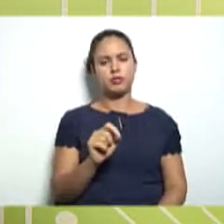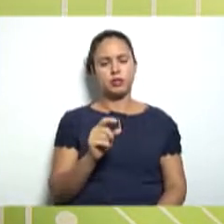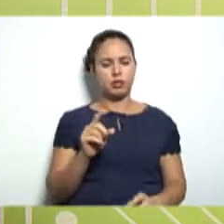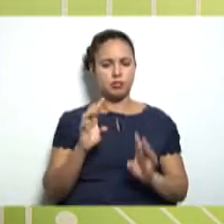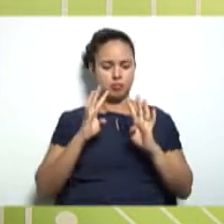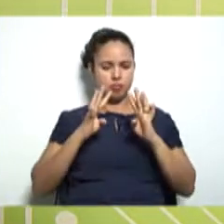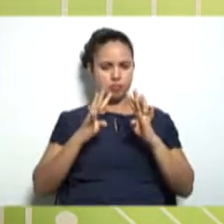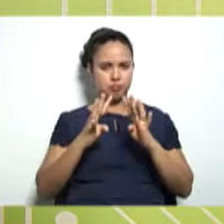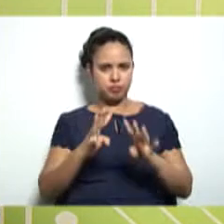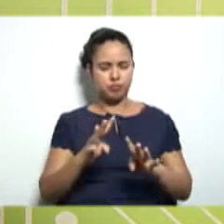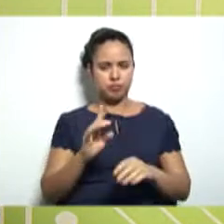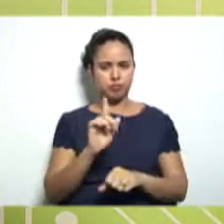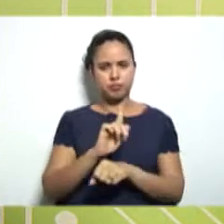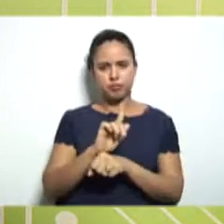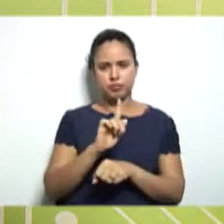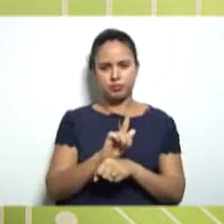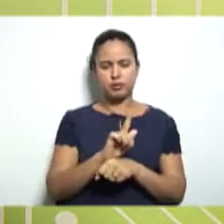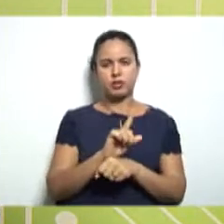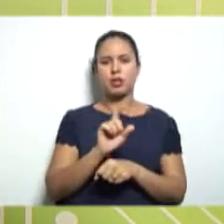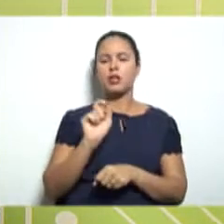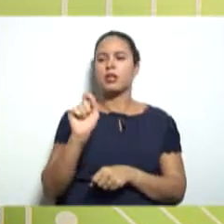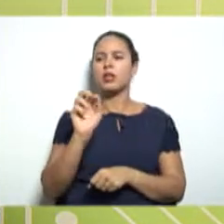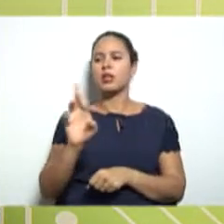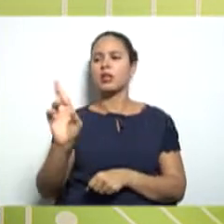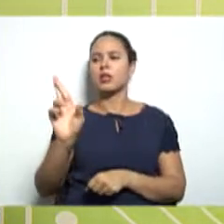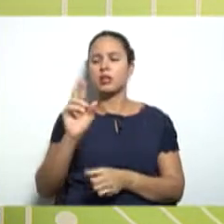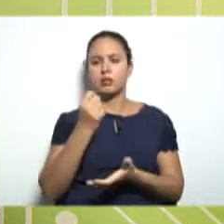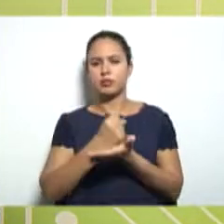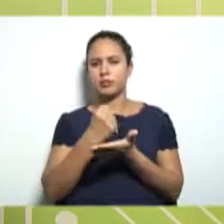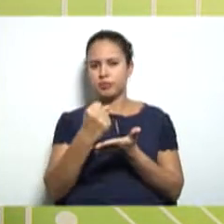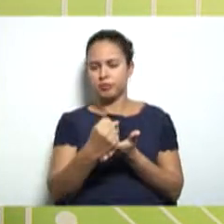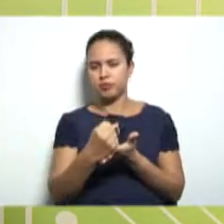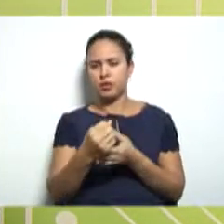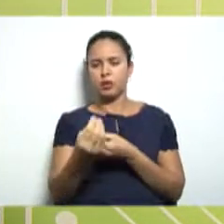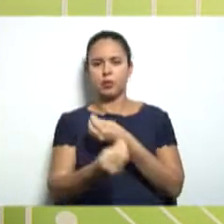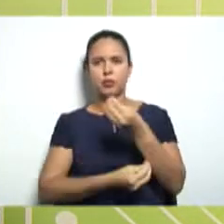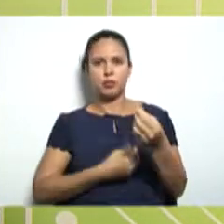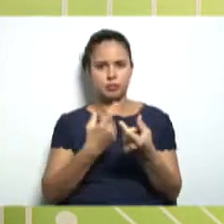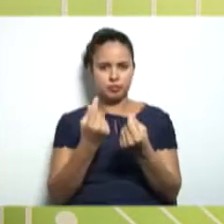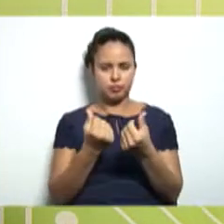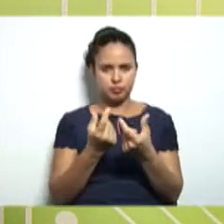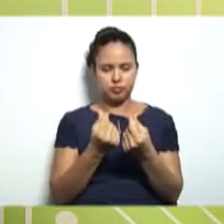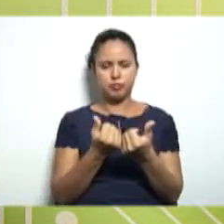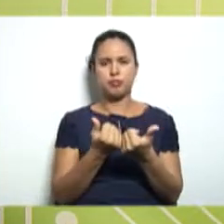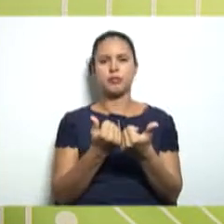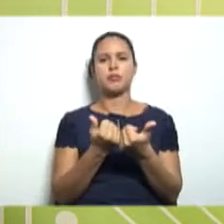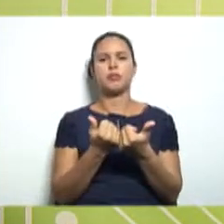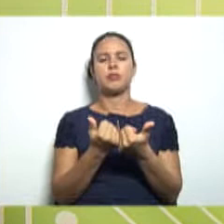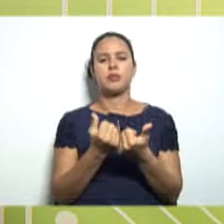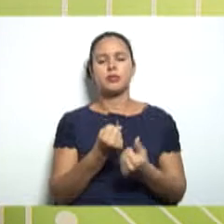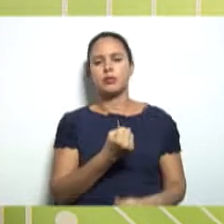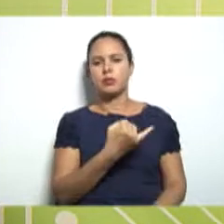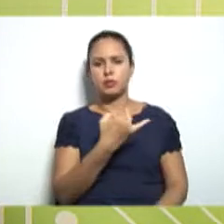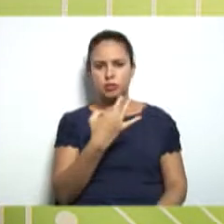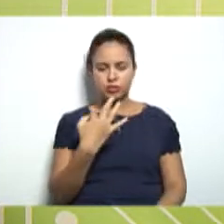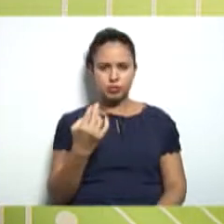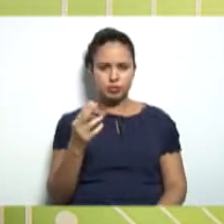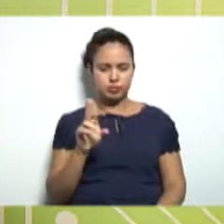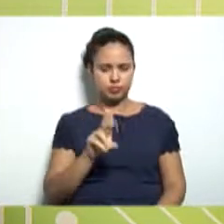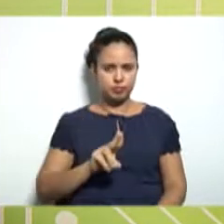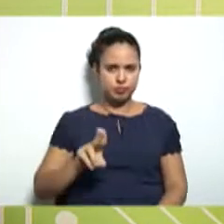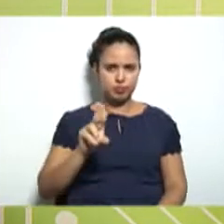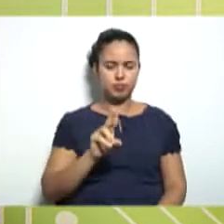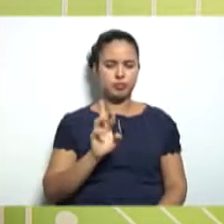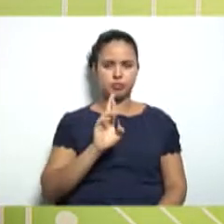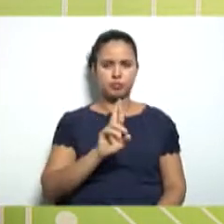ao gerenciamento do que vai ser contratado nessa escola, como vai ser gasto os recursos da escola, quanto vai ser utilizado de recurso. E a